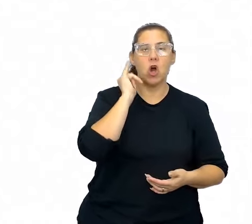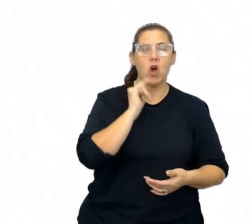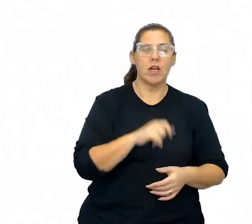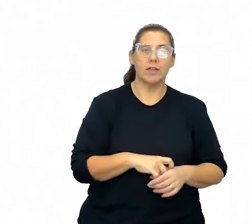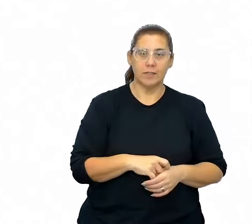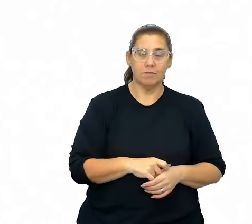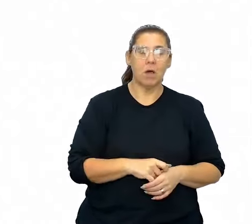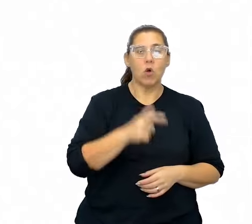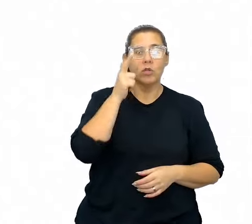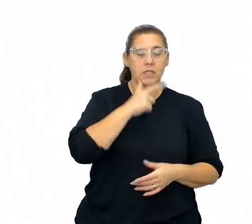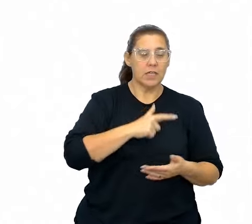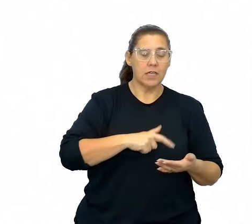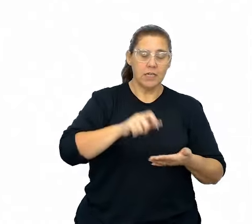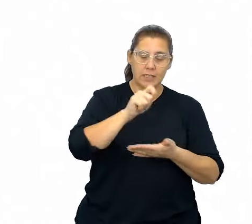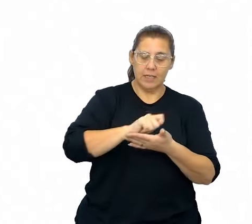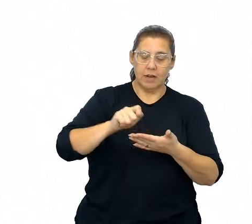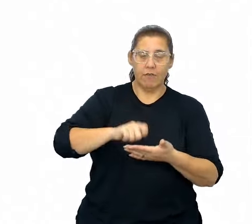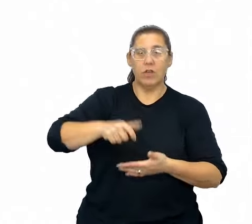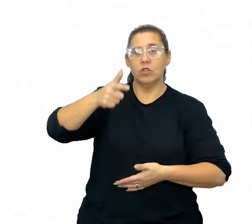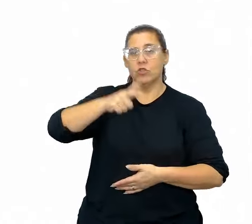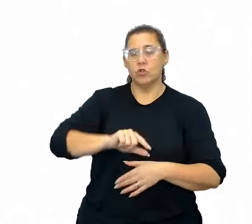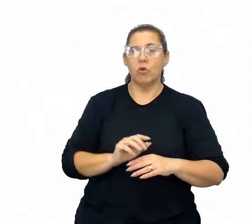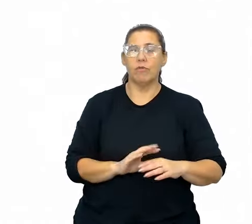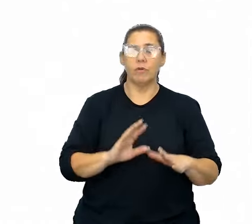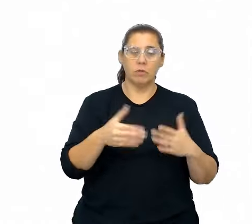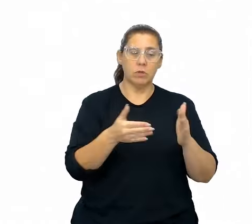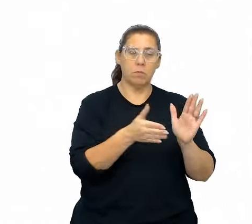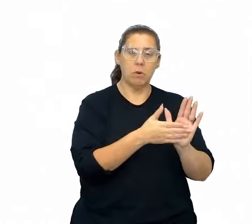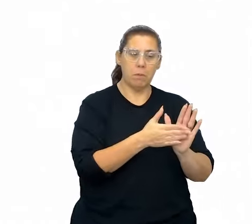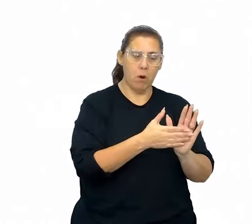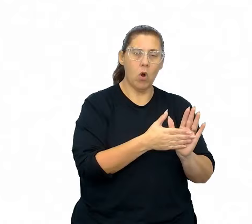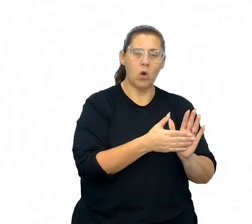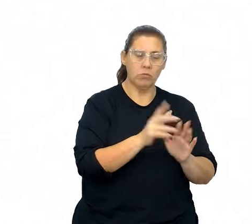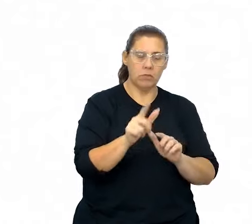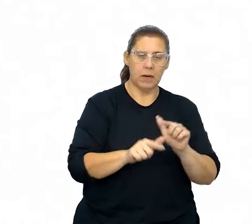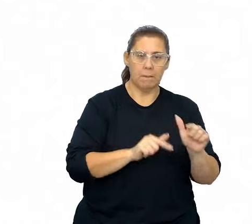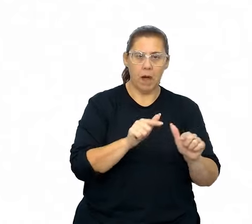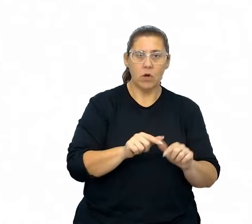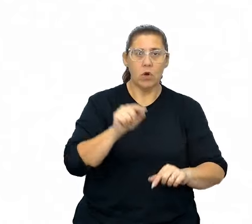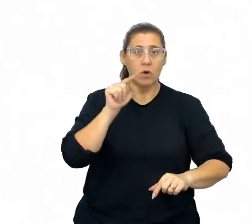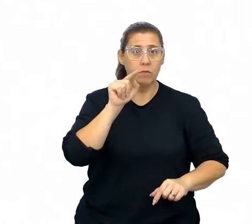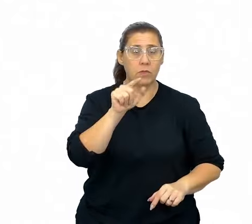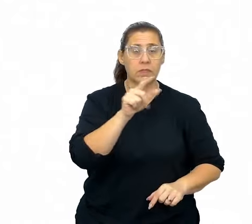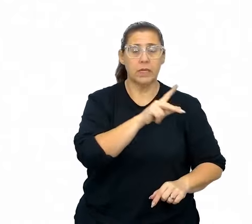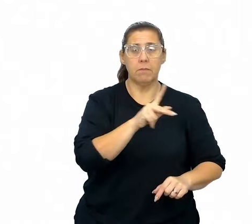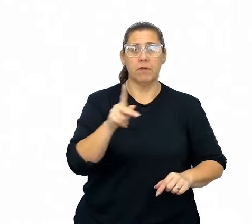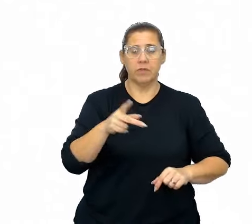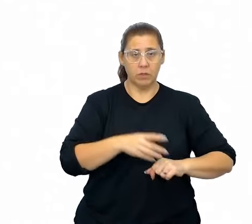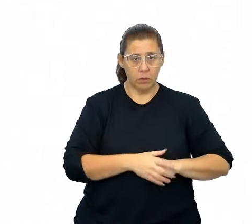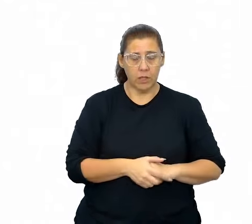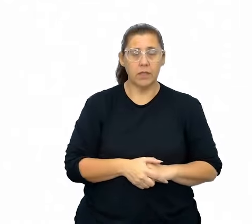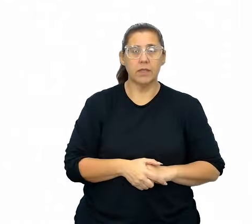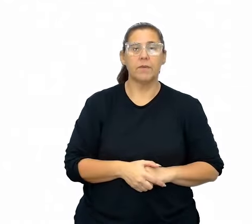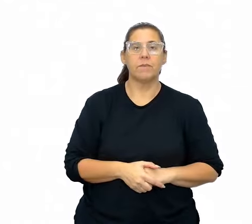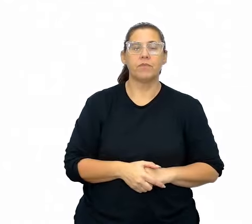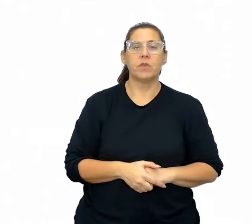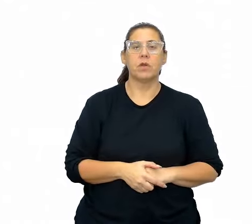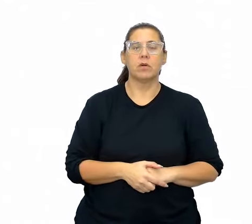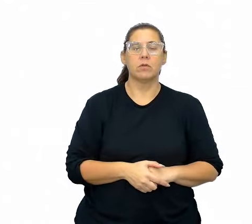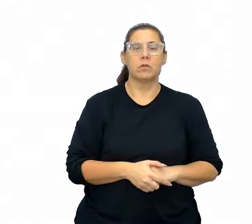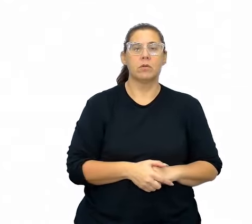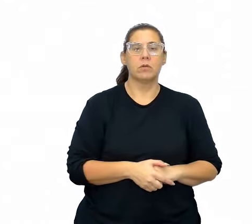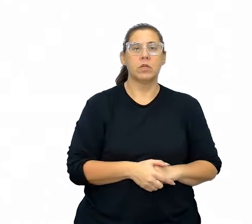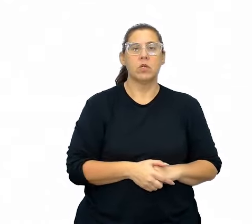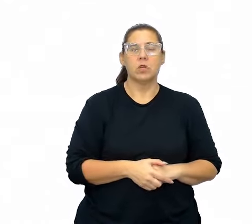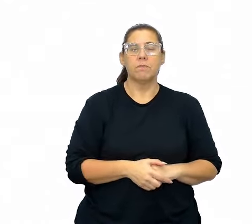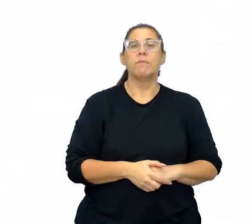a reescrita. E ao propor este trabalho, é preciso que você, professor e professora, ofereça